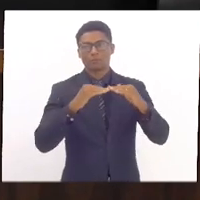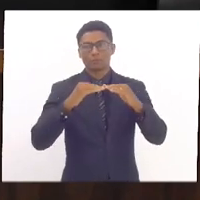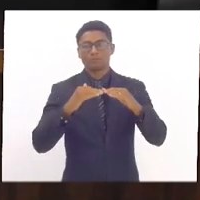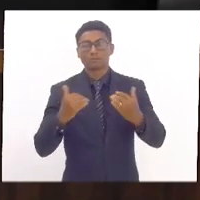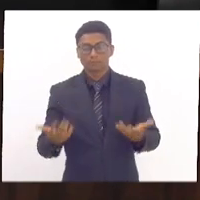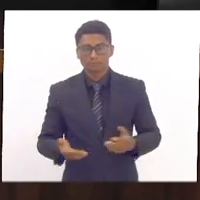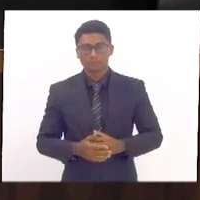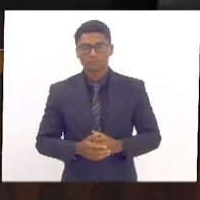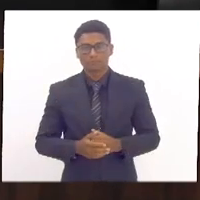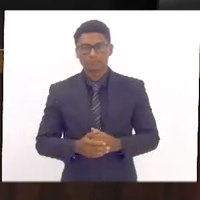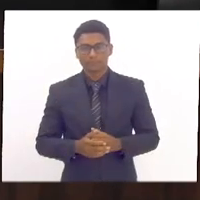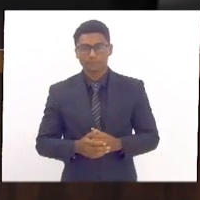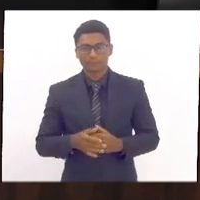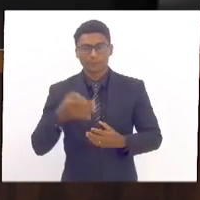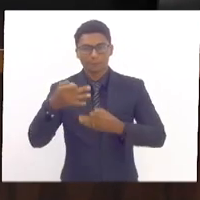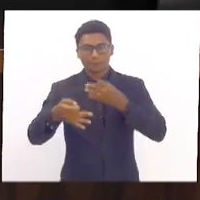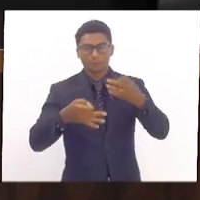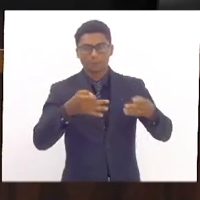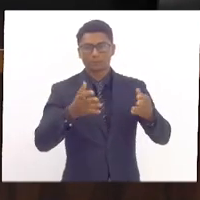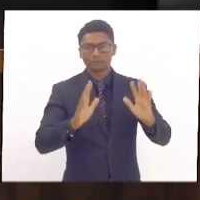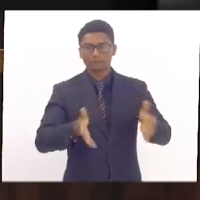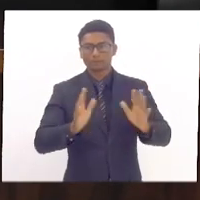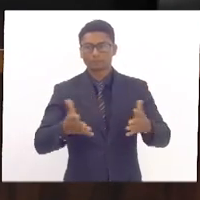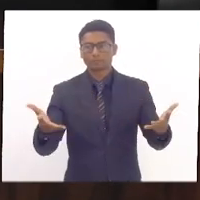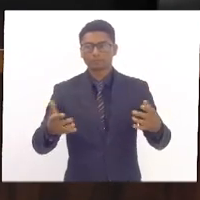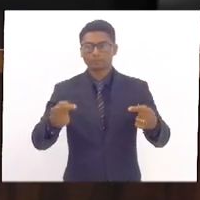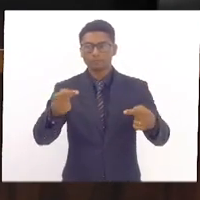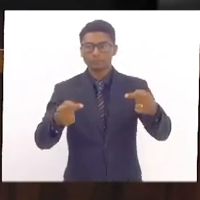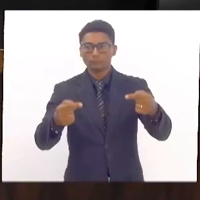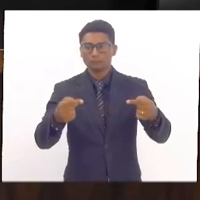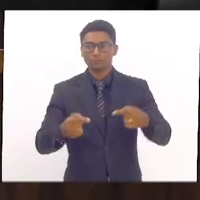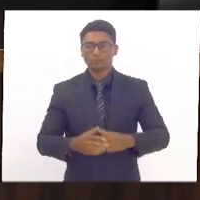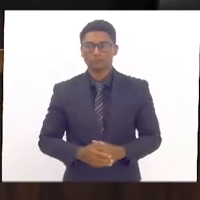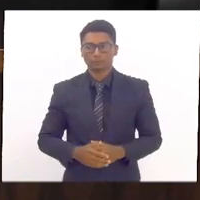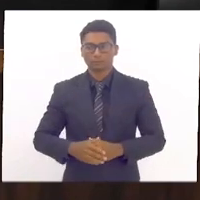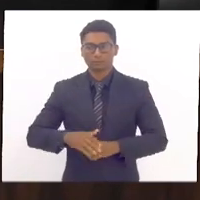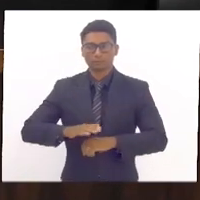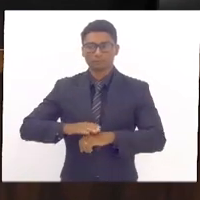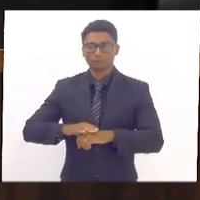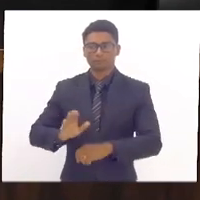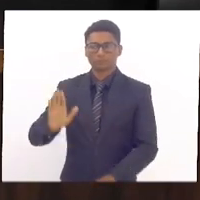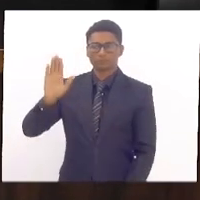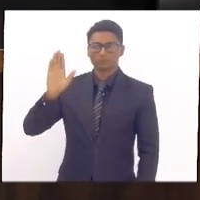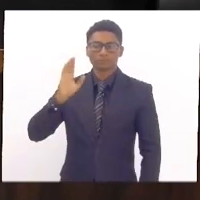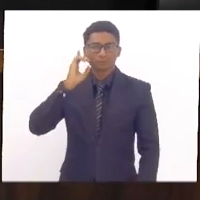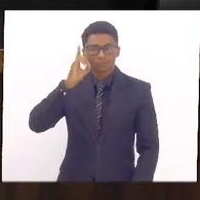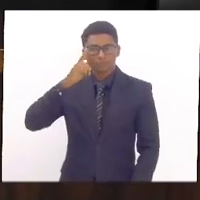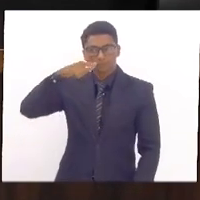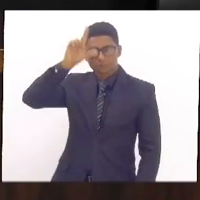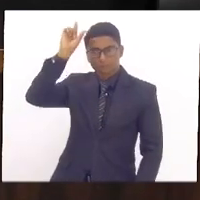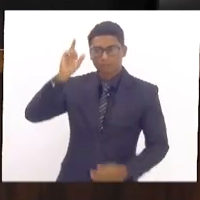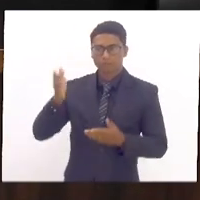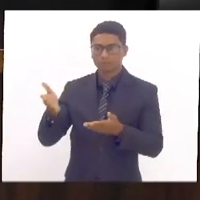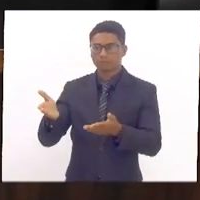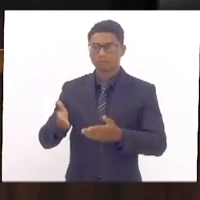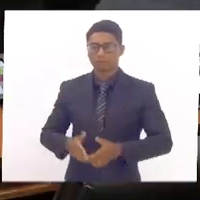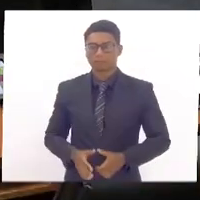assim emitidos, em discussão. Para discutir, senhor presidente. Para discutir, deputado Luiz Paulo.